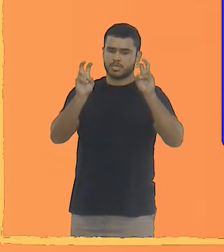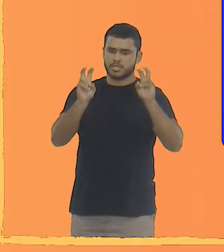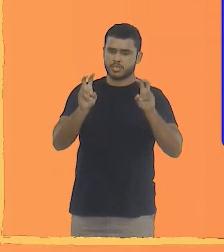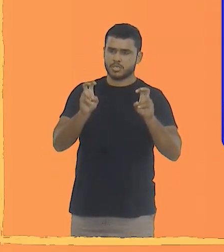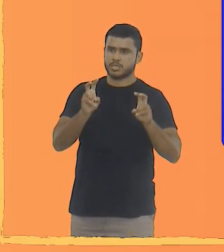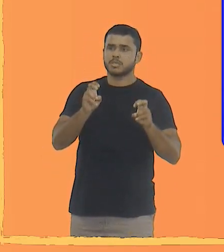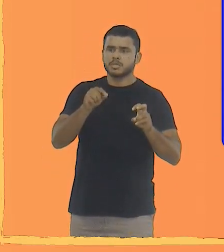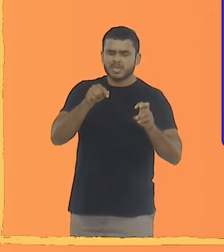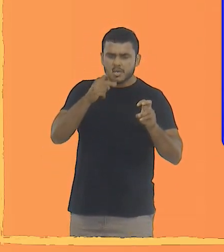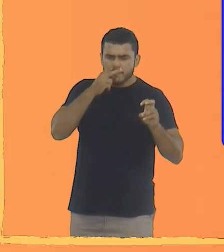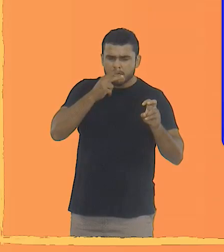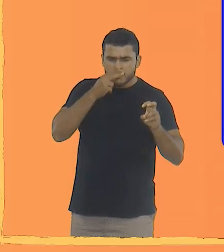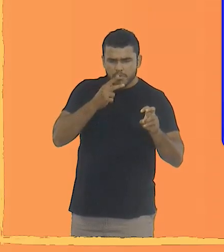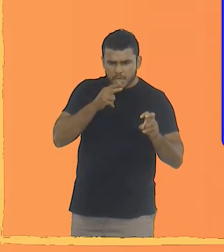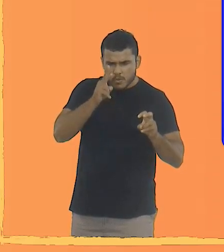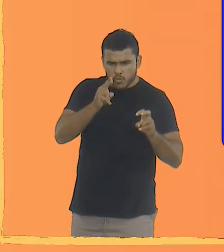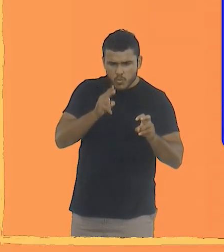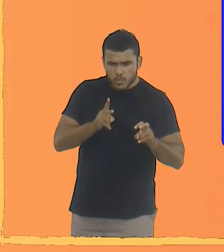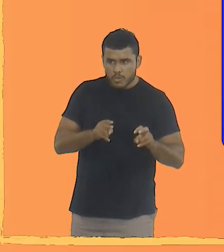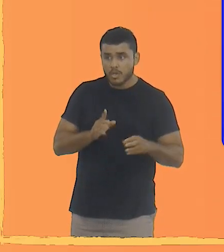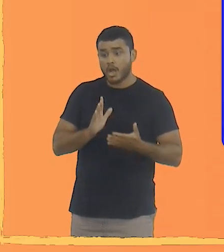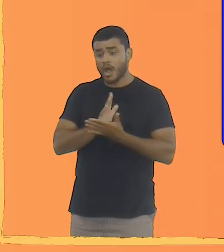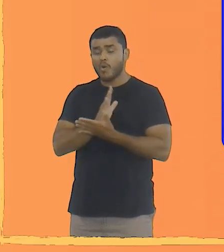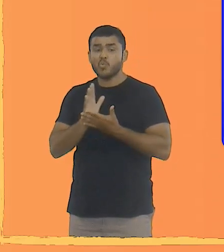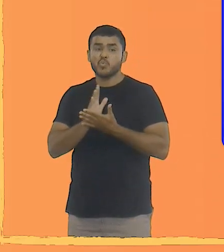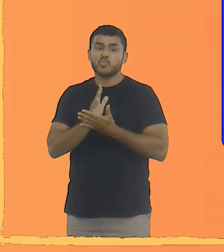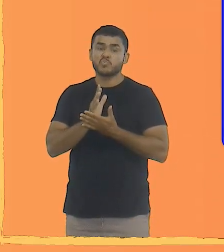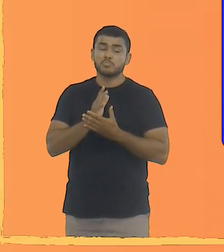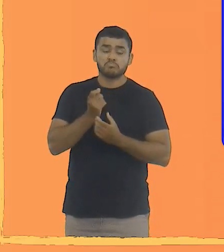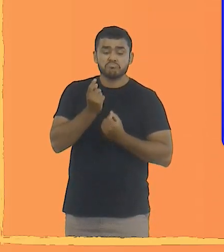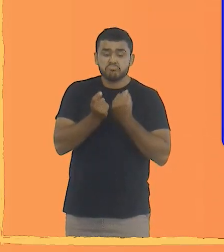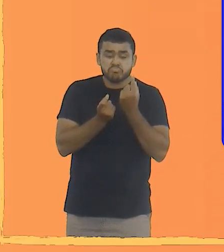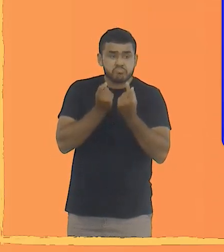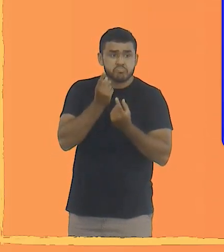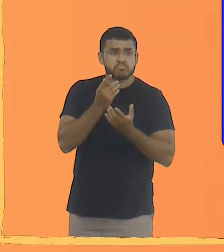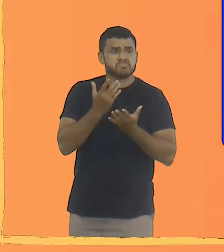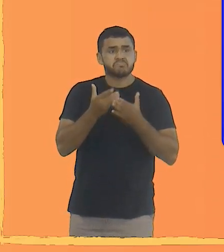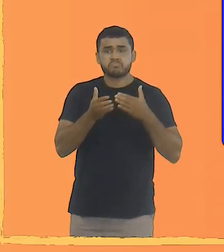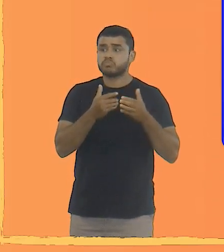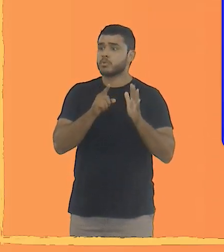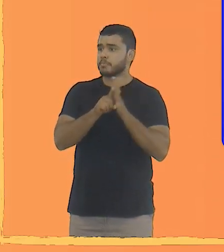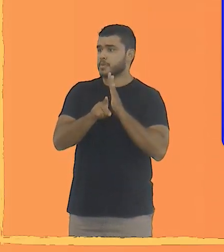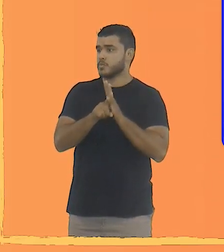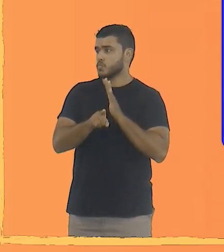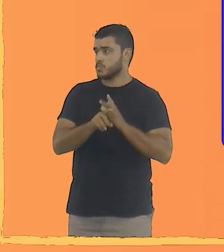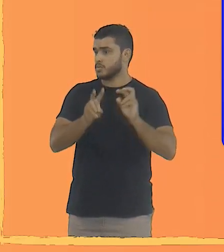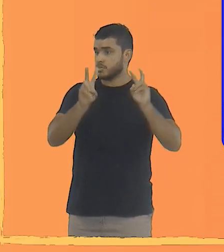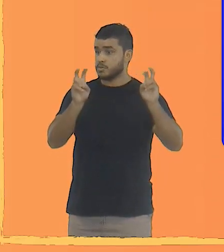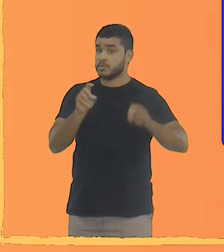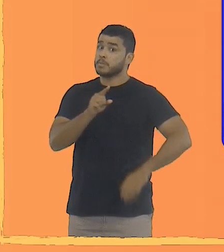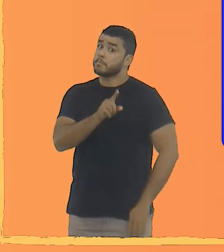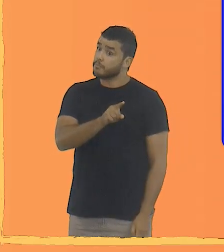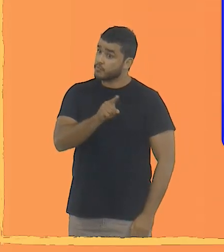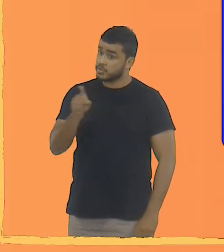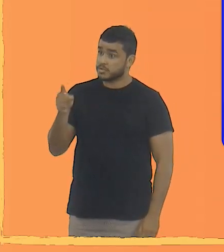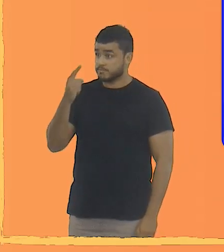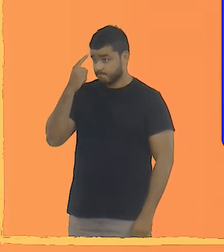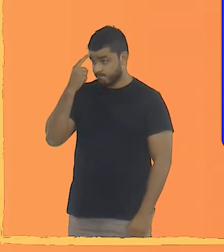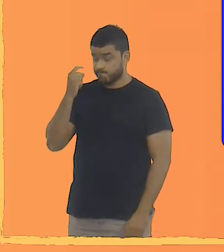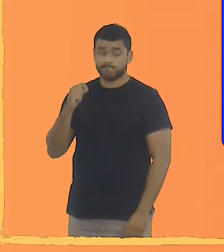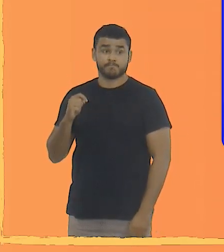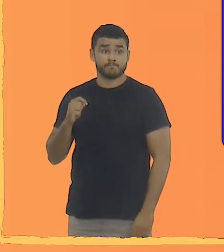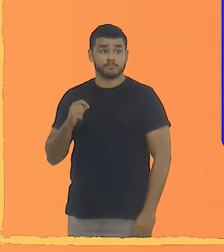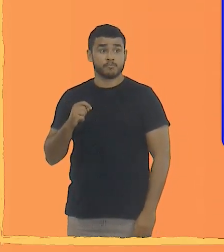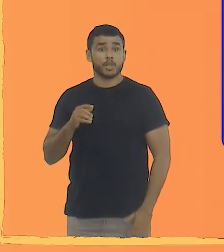caem pouco. O que é que eu aconselho a vocês? A gente precisa ter um pouquinho mais de cuidado, precisa ter um pouquinho mais